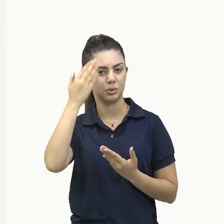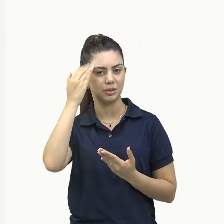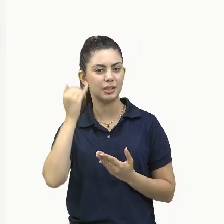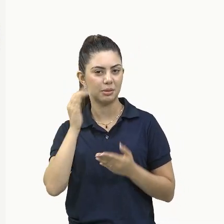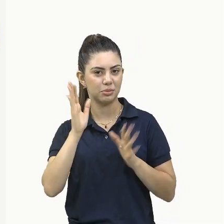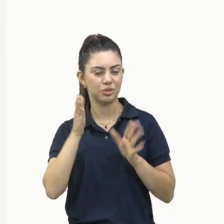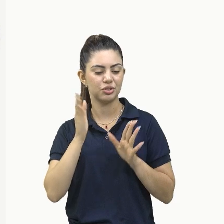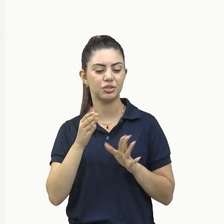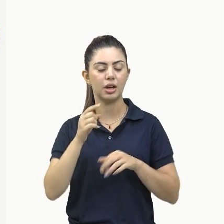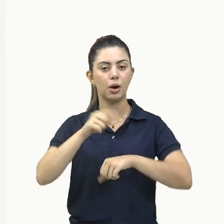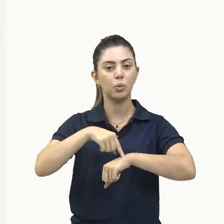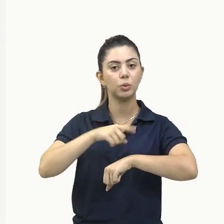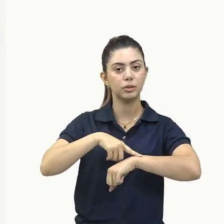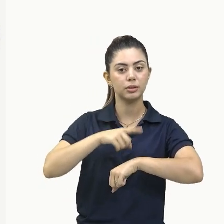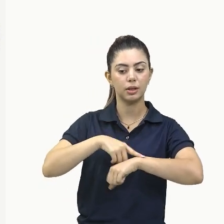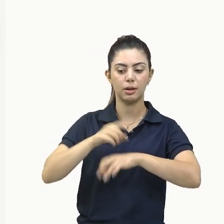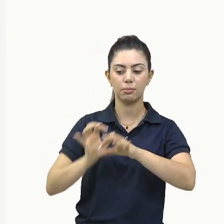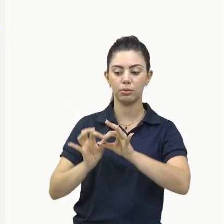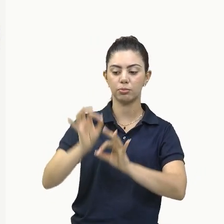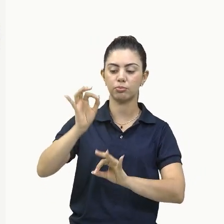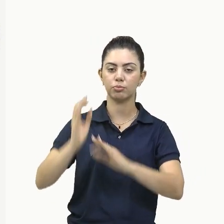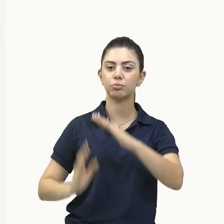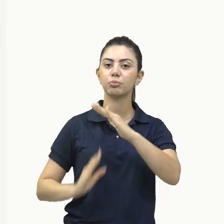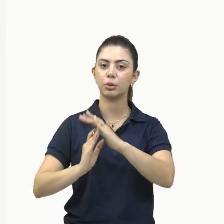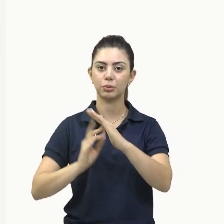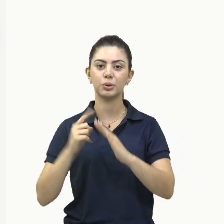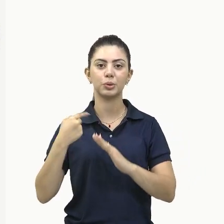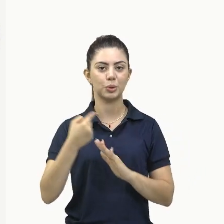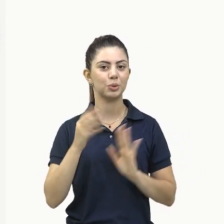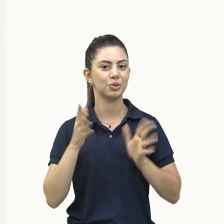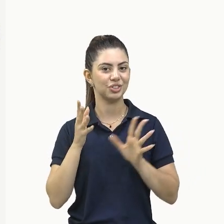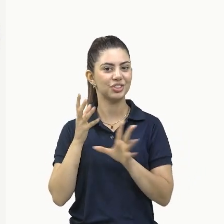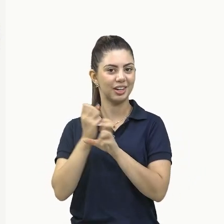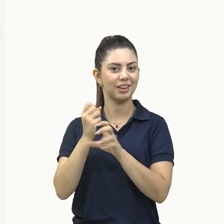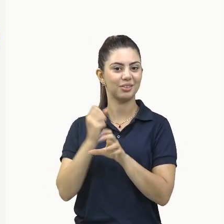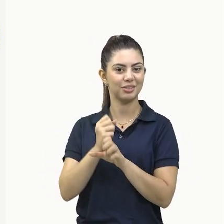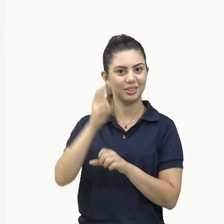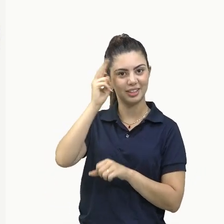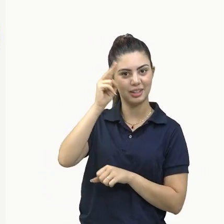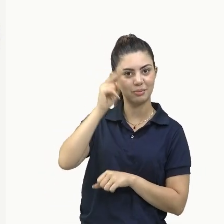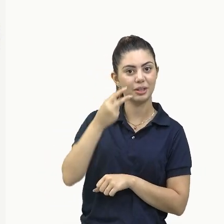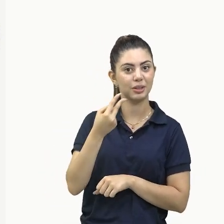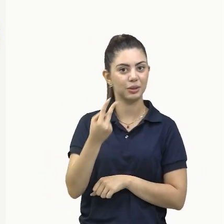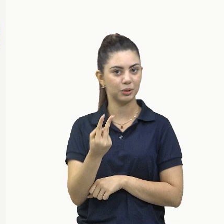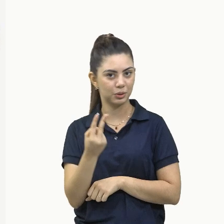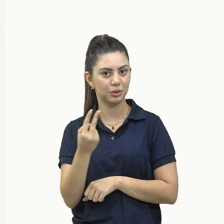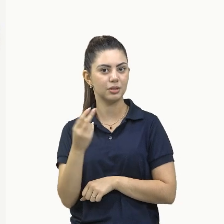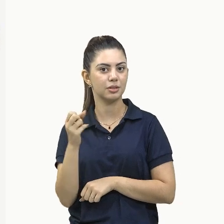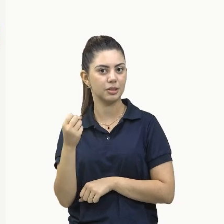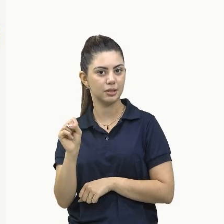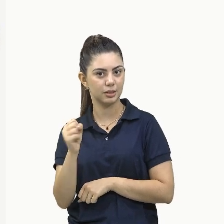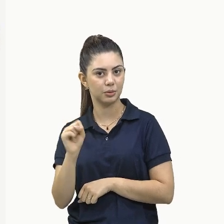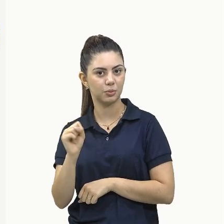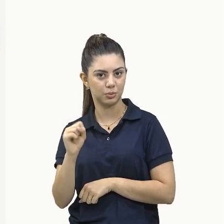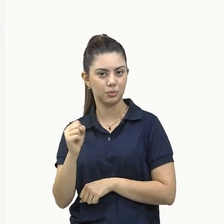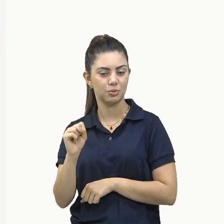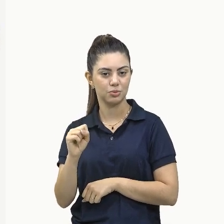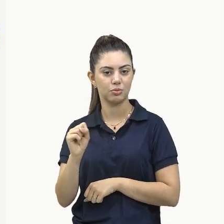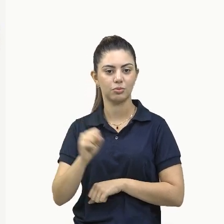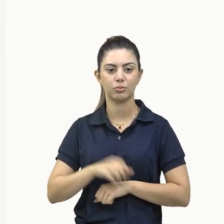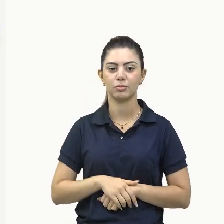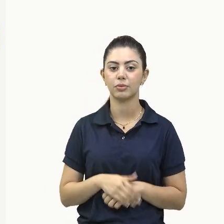para esse objeto alcançar a altura máxima. Que tempo é esse? 2 segundos. Então,